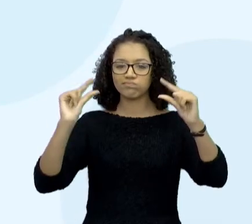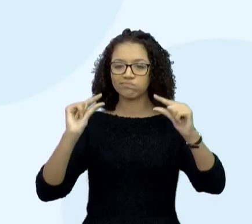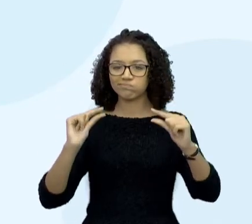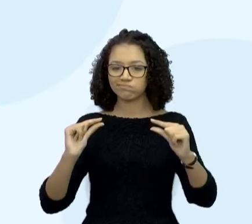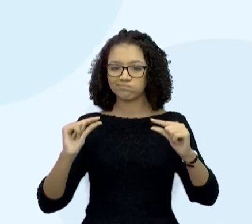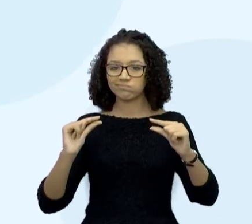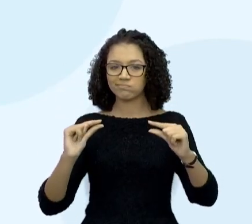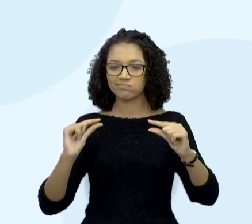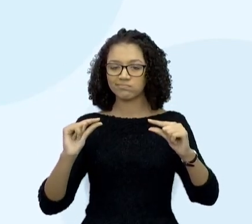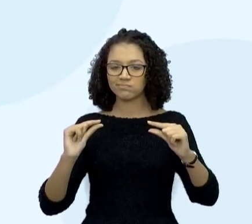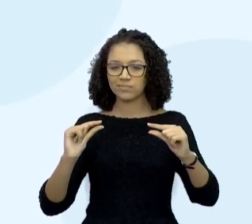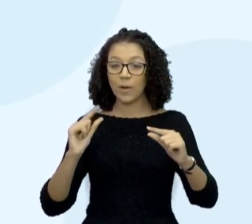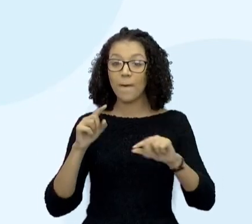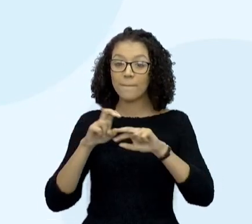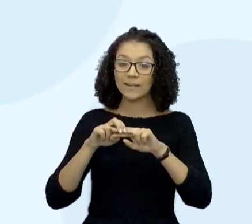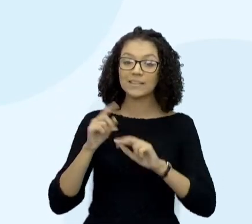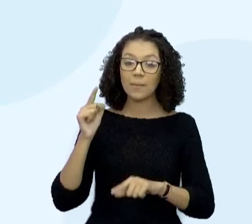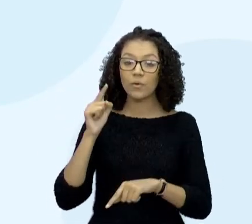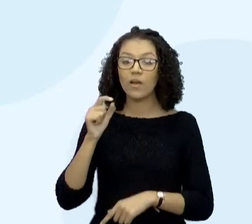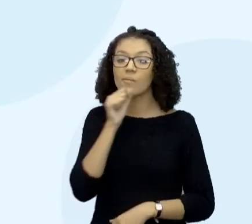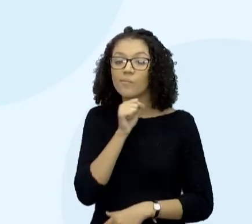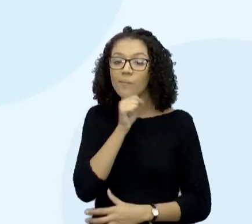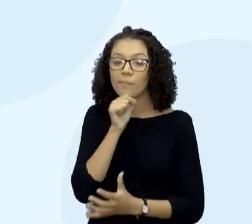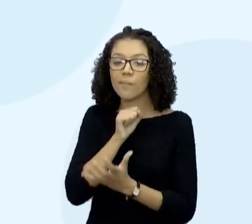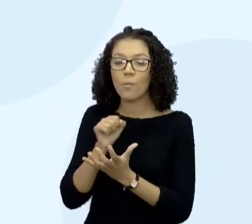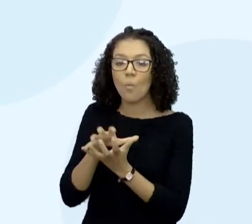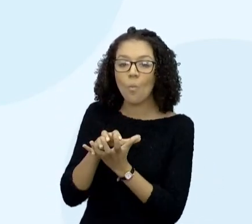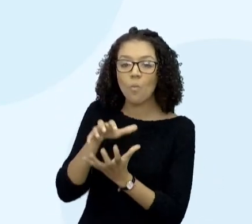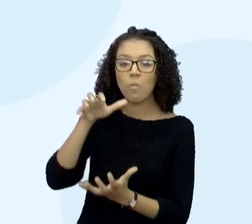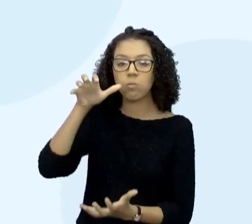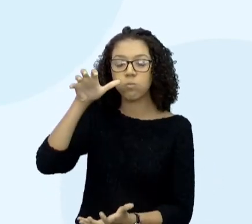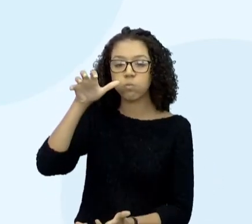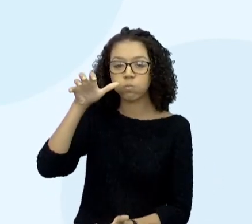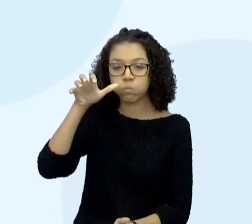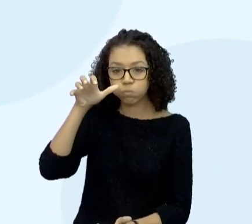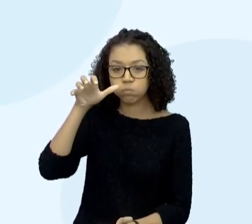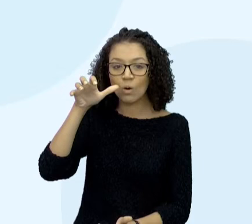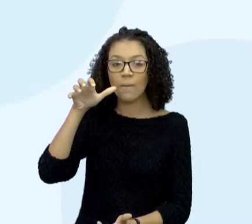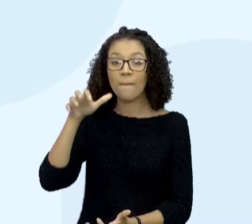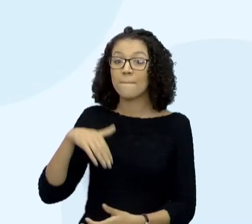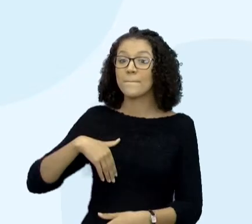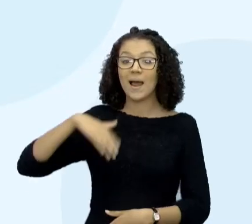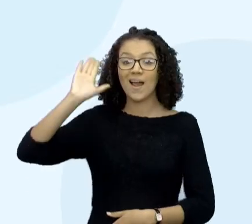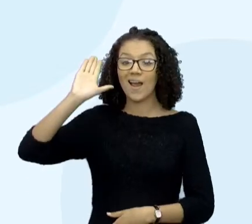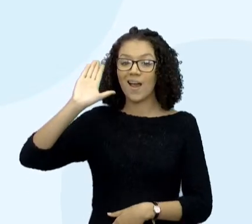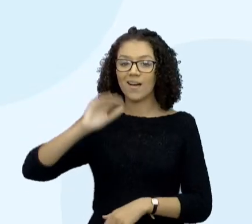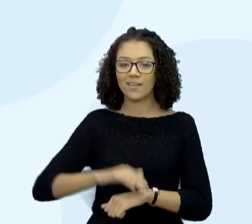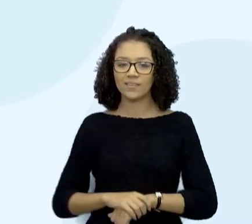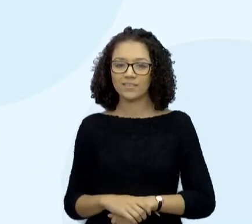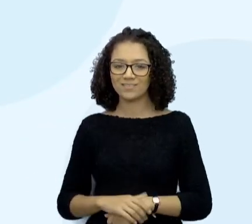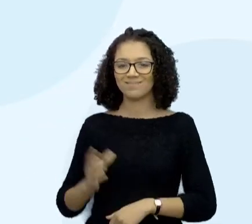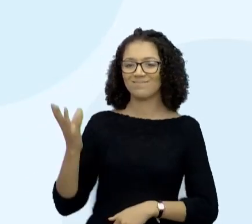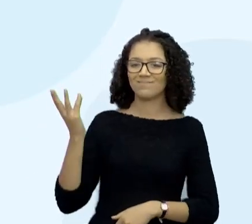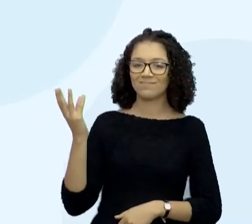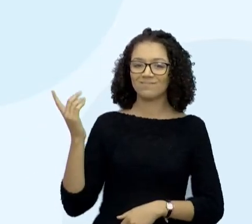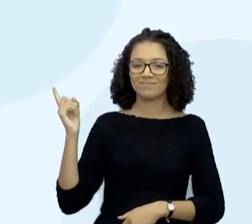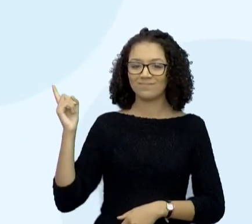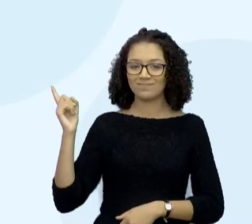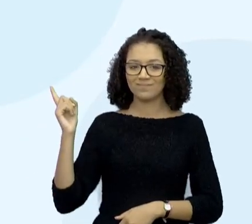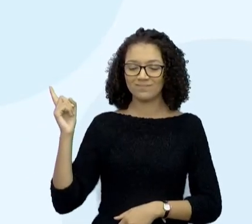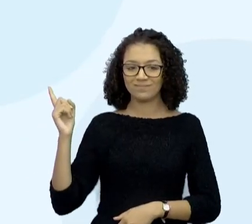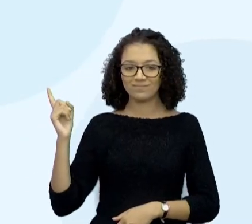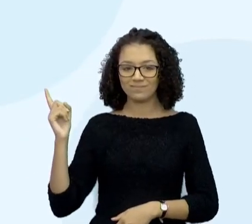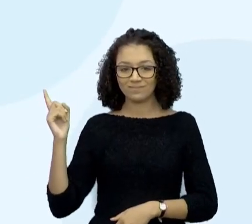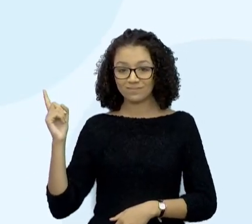os idosos aumentando aí, tanto entre homens e mulheres. E uma pirâmide envelhecida, taxa de natalidade e